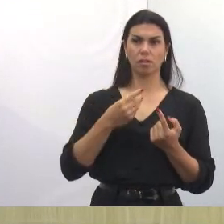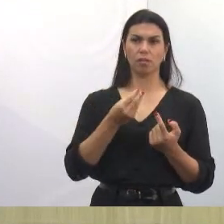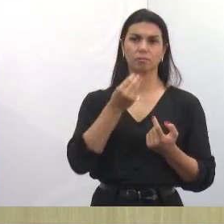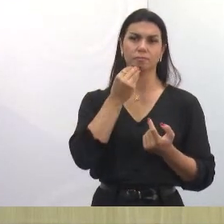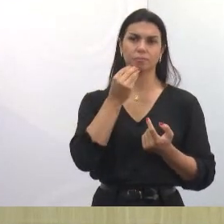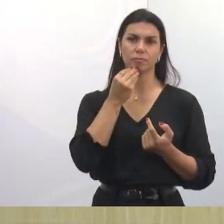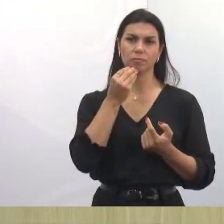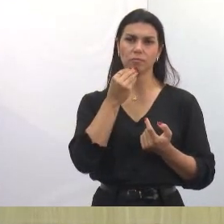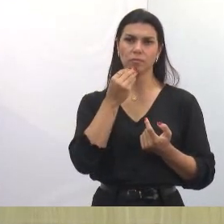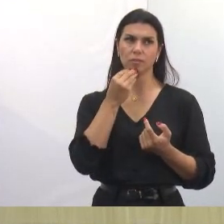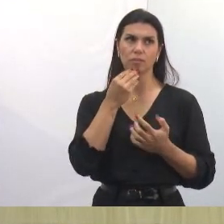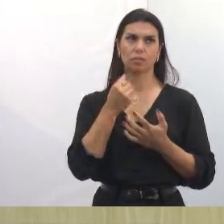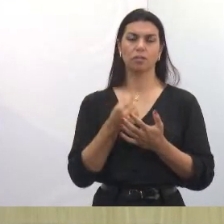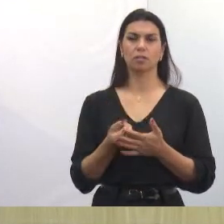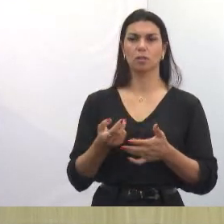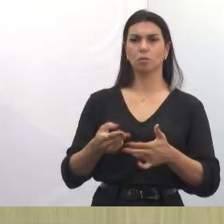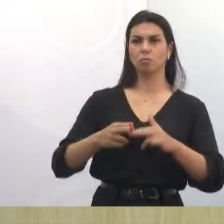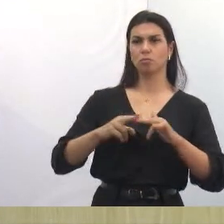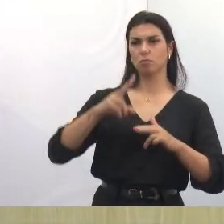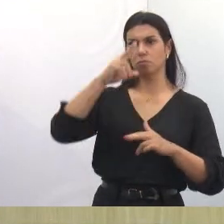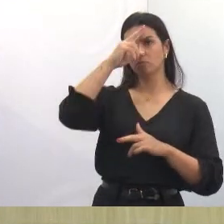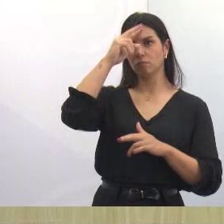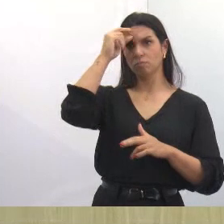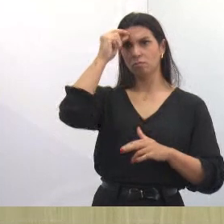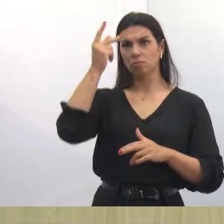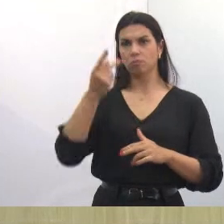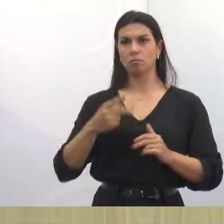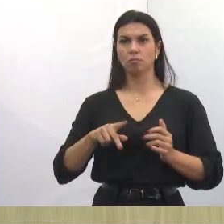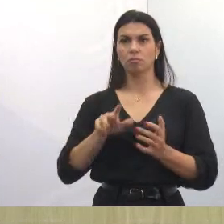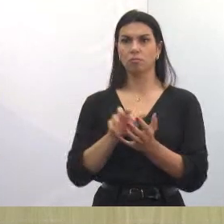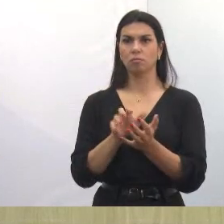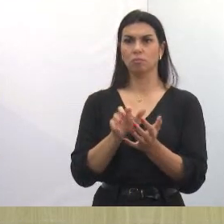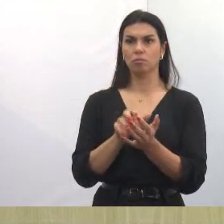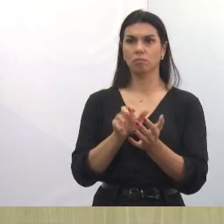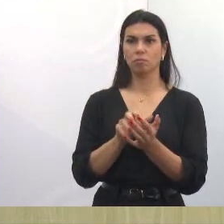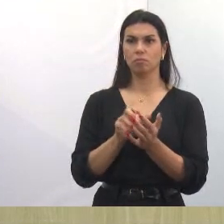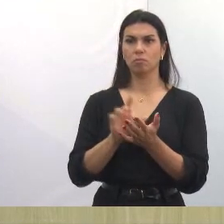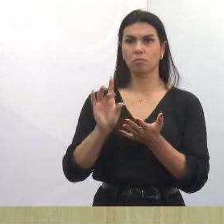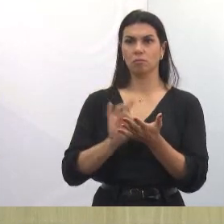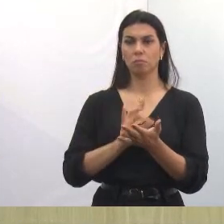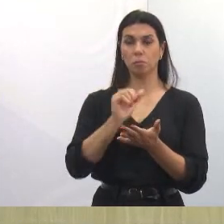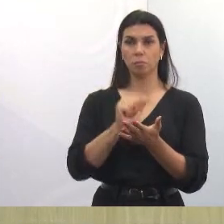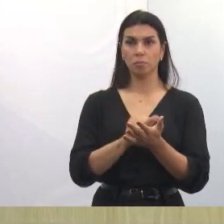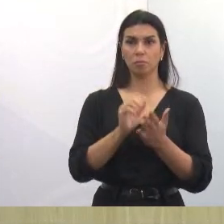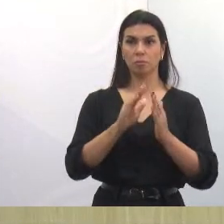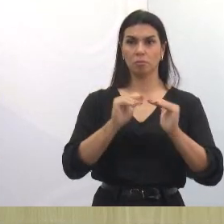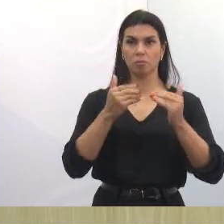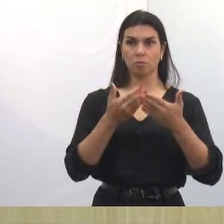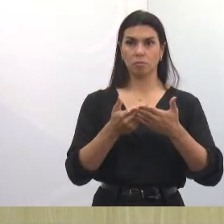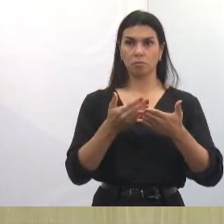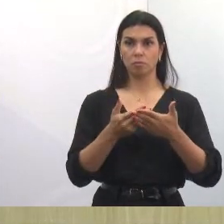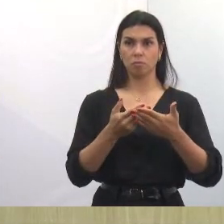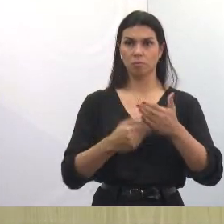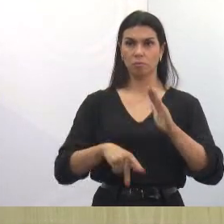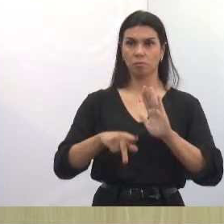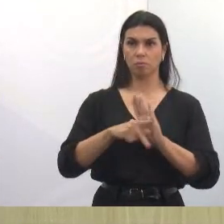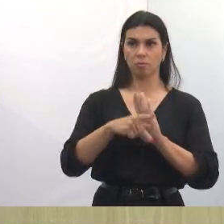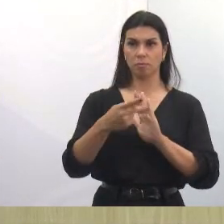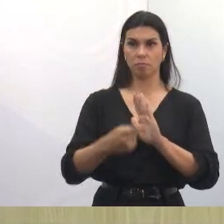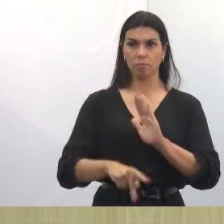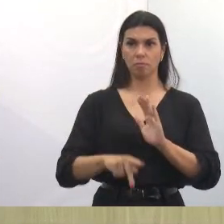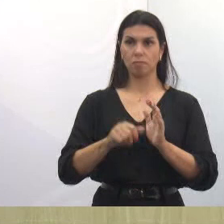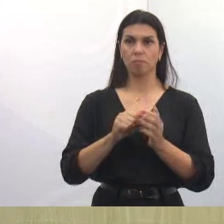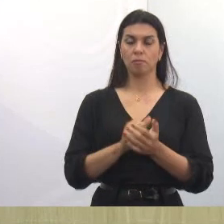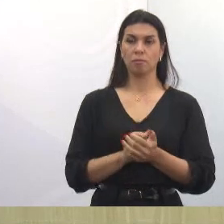tentativa por parte da Prefeitura Municipal de Jacareí em inscrever escolas do município no programa